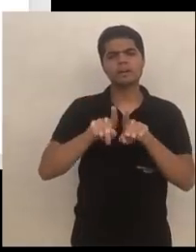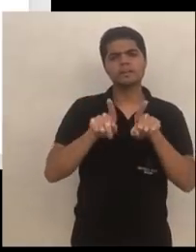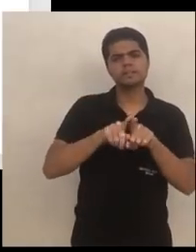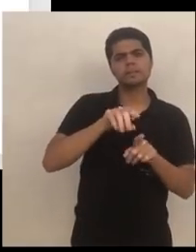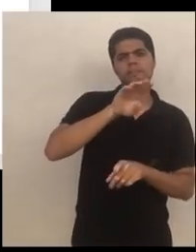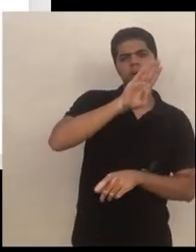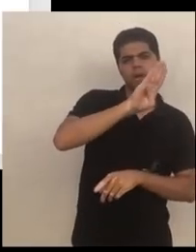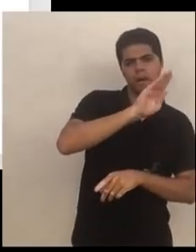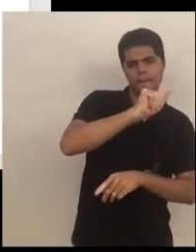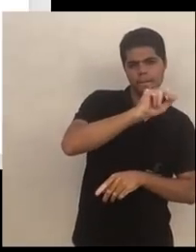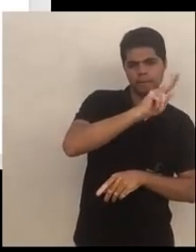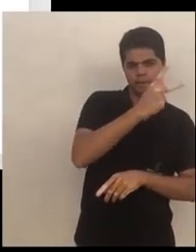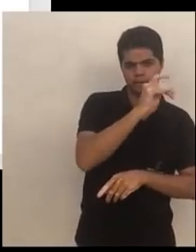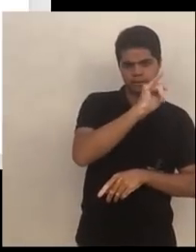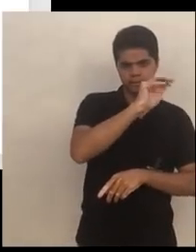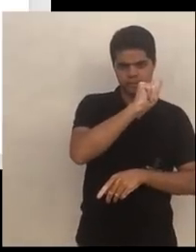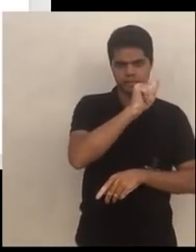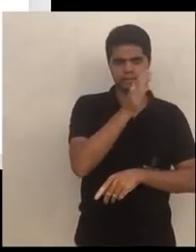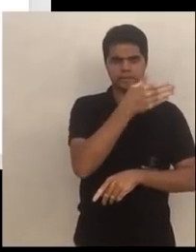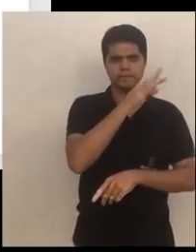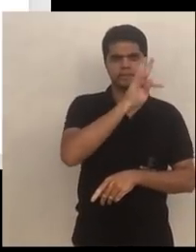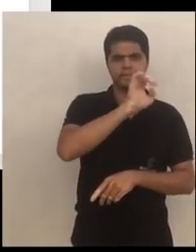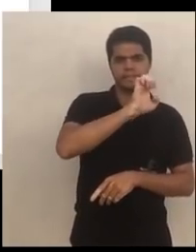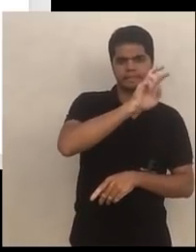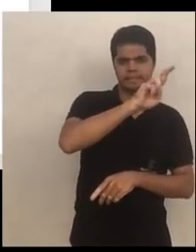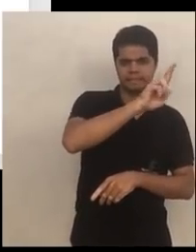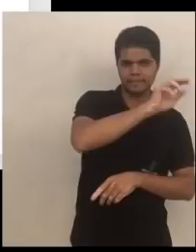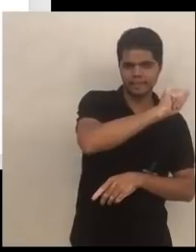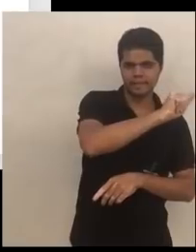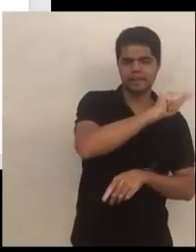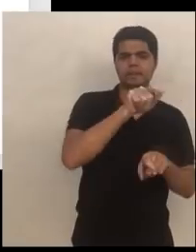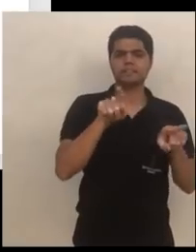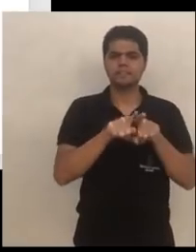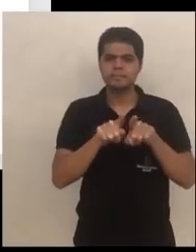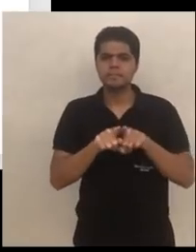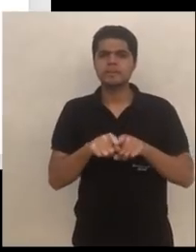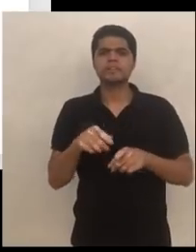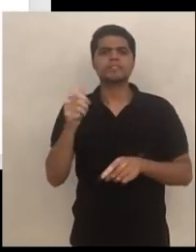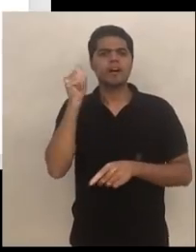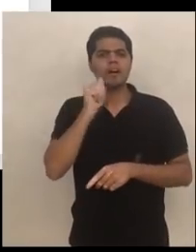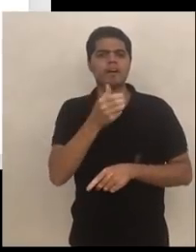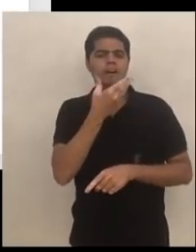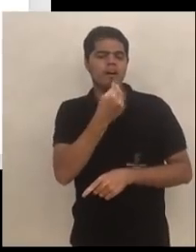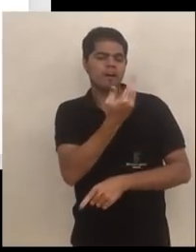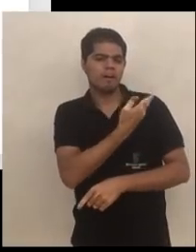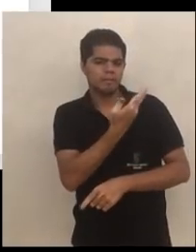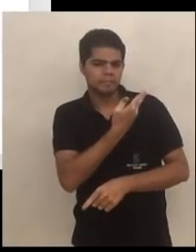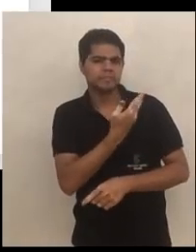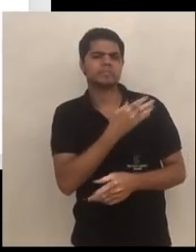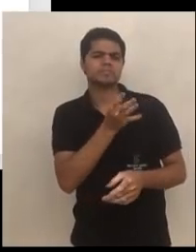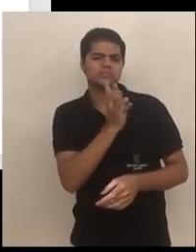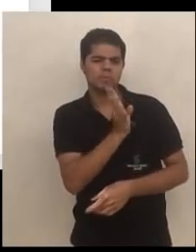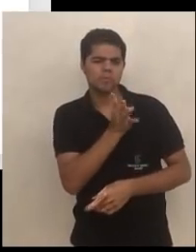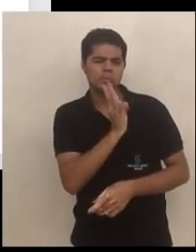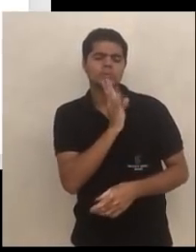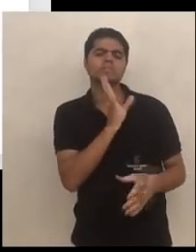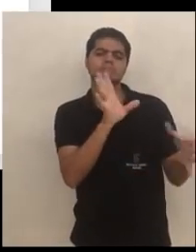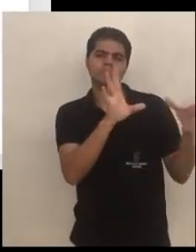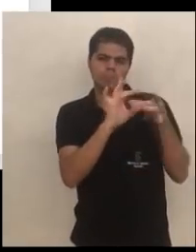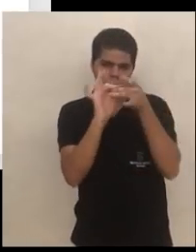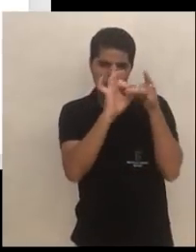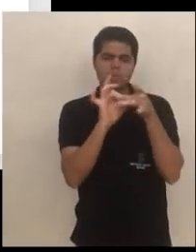A CAR, grande abraço para o Wilson Dias, diretor-presidente, e minha amiga Célia Watanabe, também, que tem conduzido a